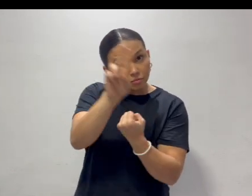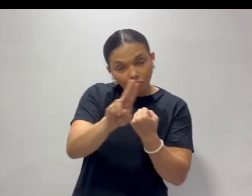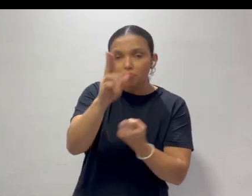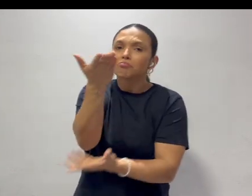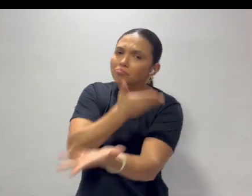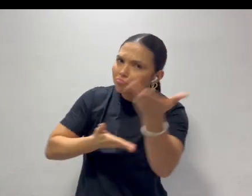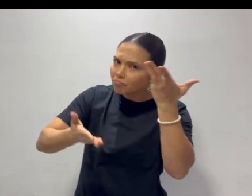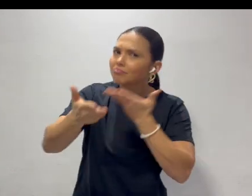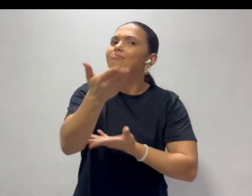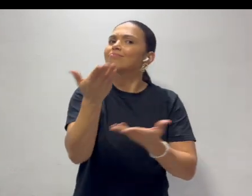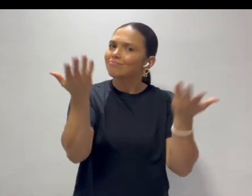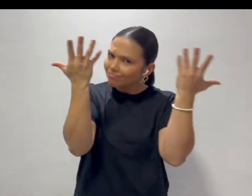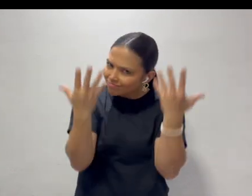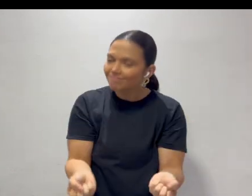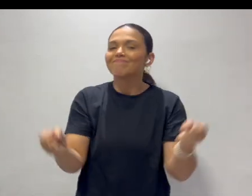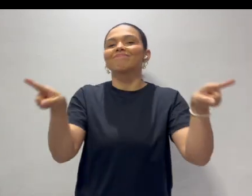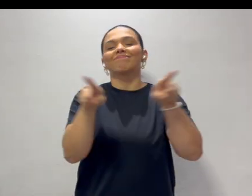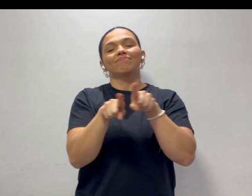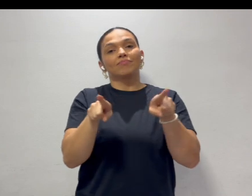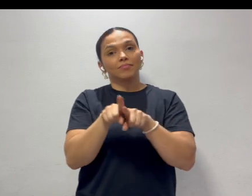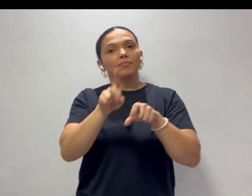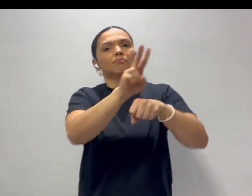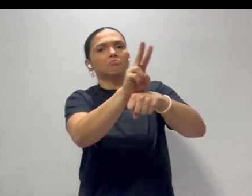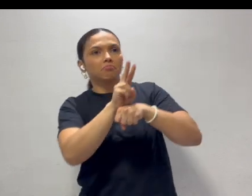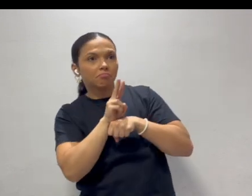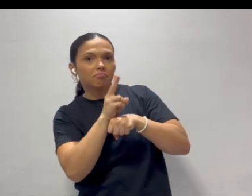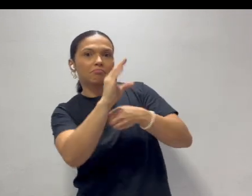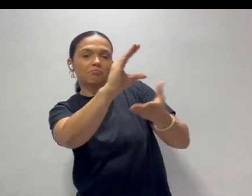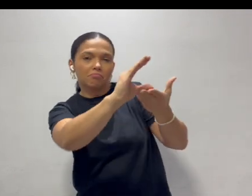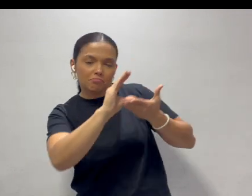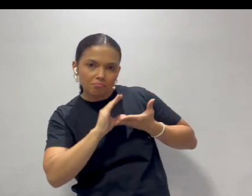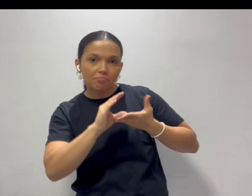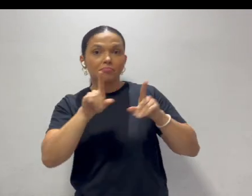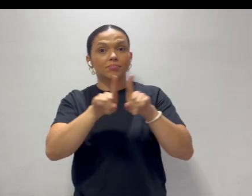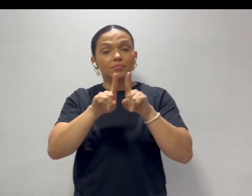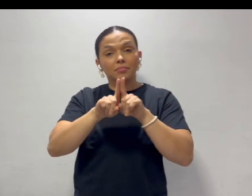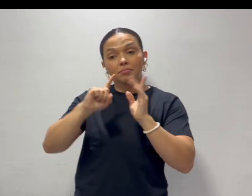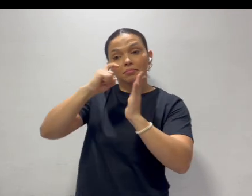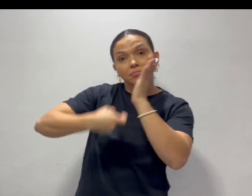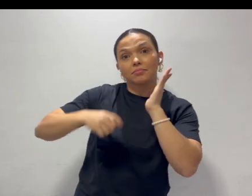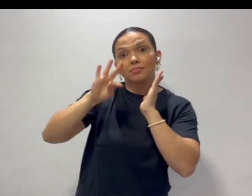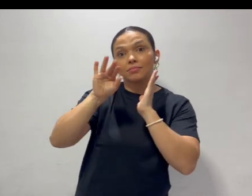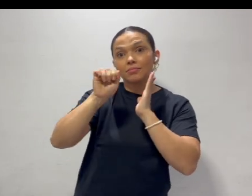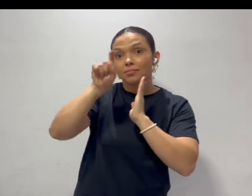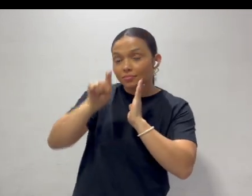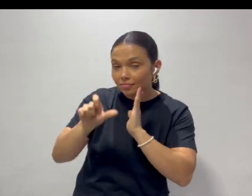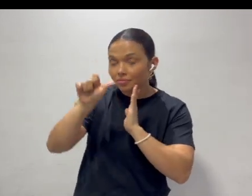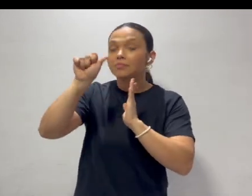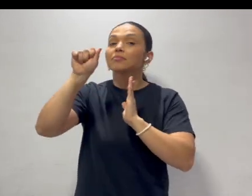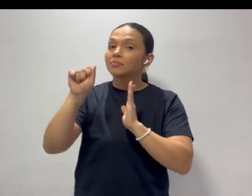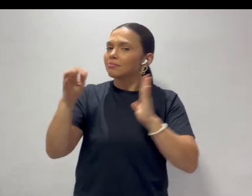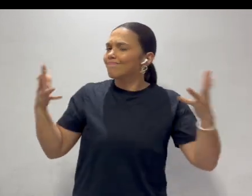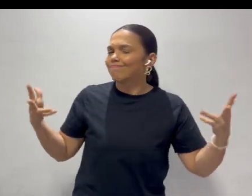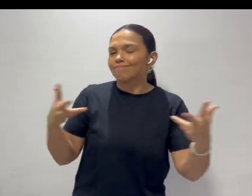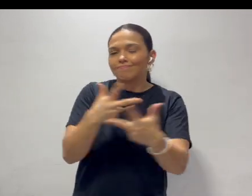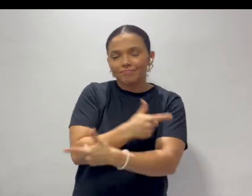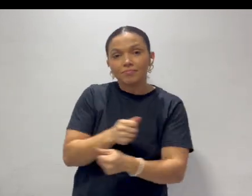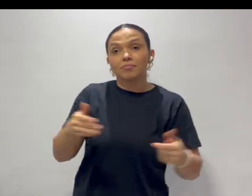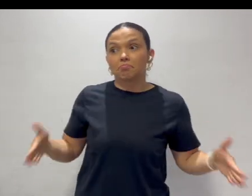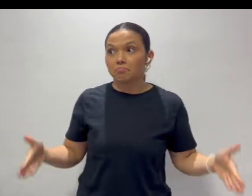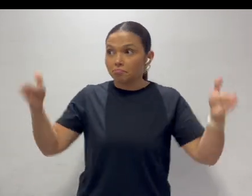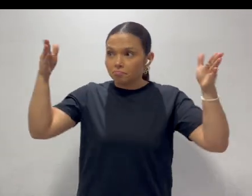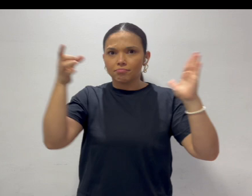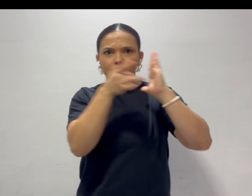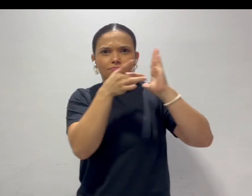carro usado é bem-vindo na troca de um seminovo. Com certeza. Financiamento, taxas maravilhosas e blindado tem também. É